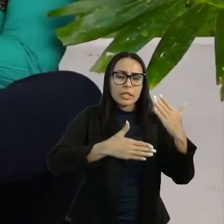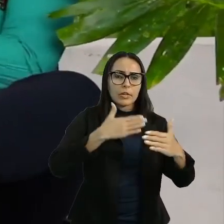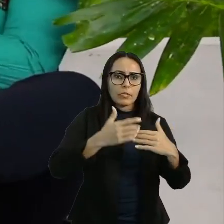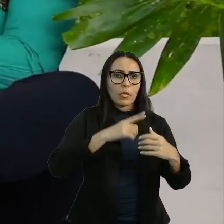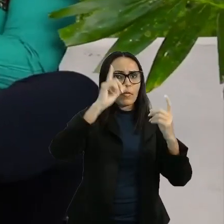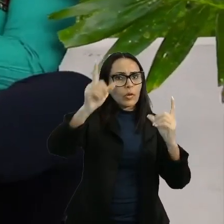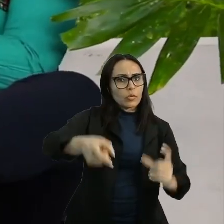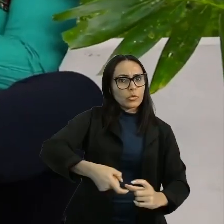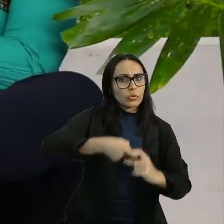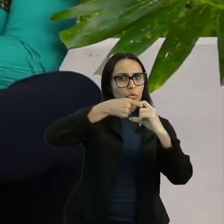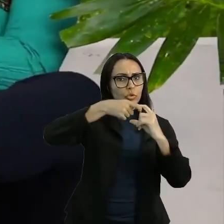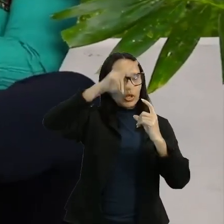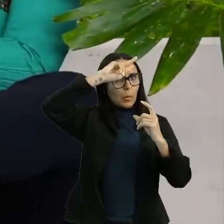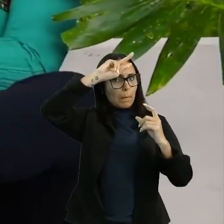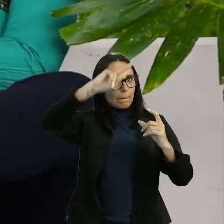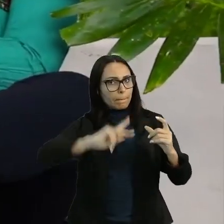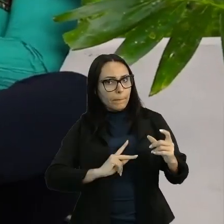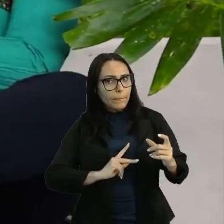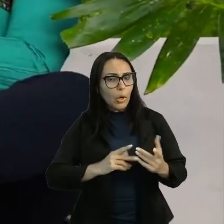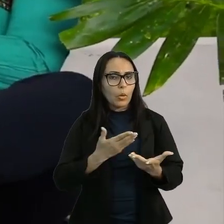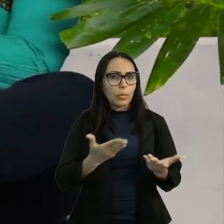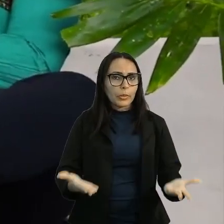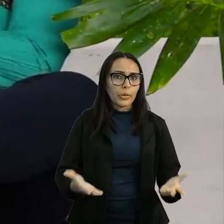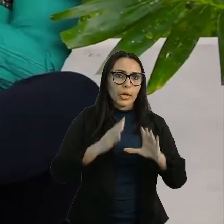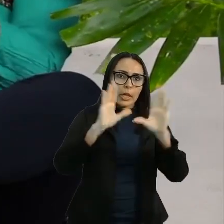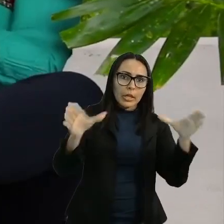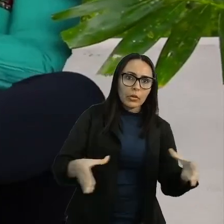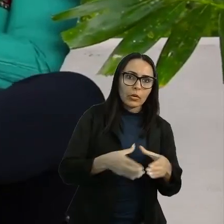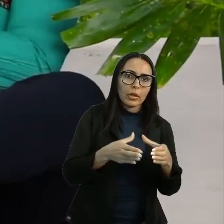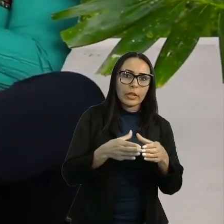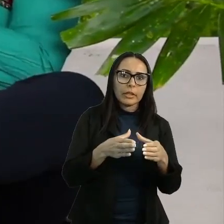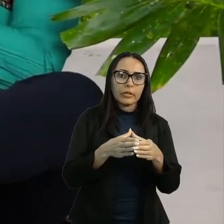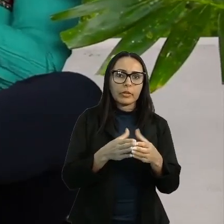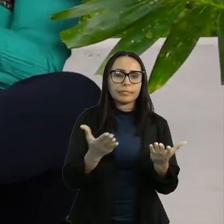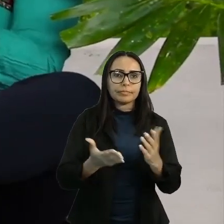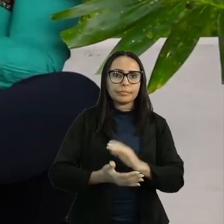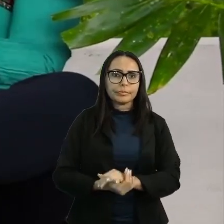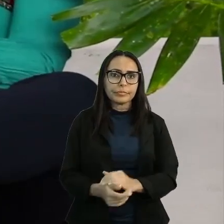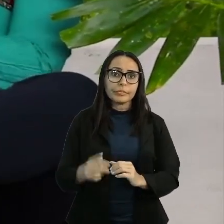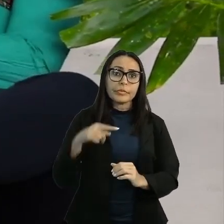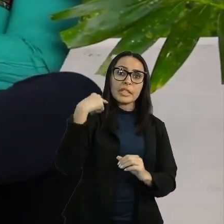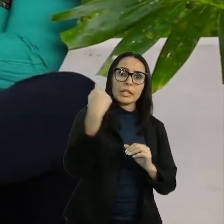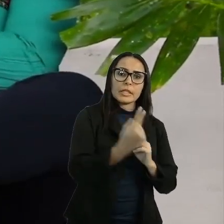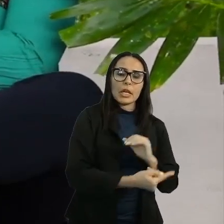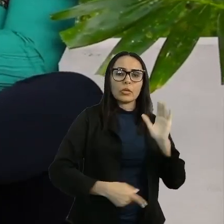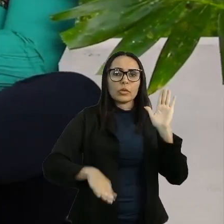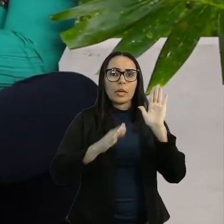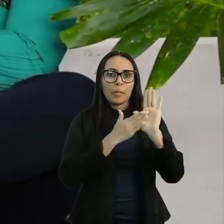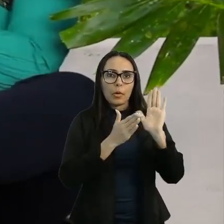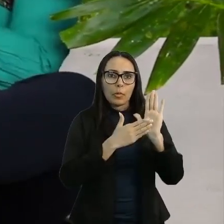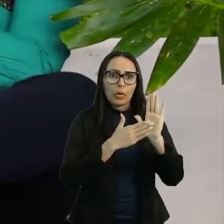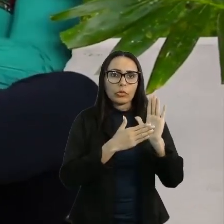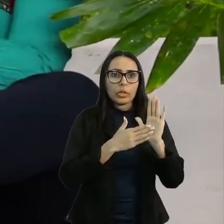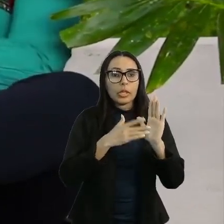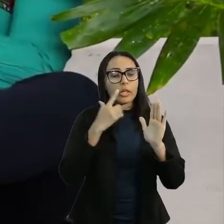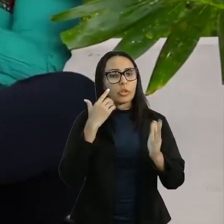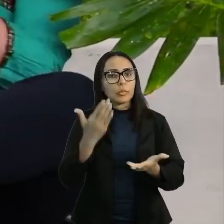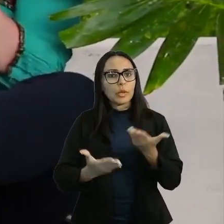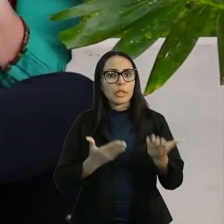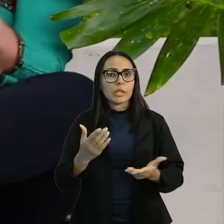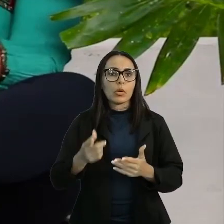as propostas da sociedade, mas a ideia não é se afastar, não é fugir, né? Existe muito esse conceito de que eu quero uma vida espiritual, então eu tenho que fugir e negar